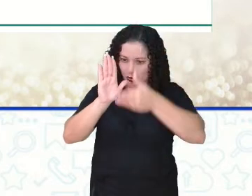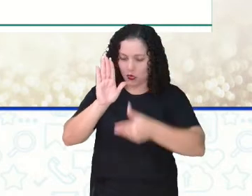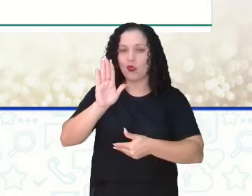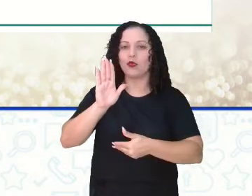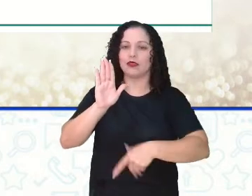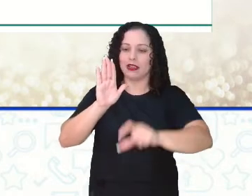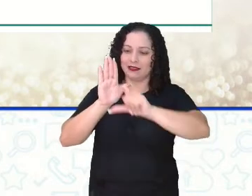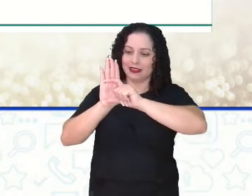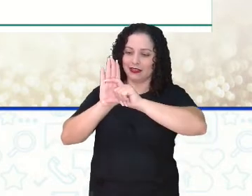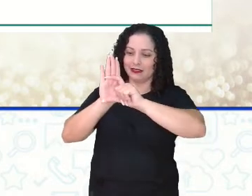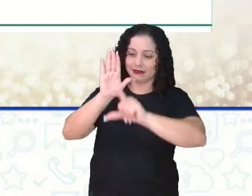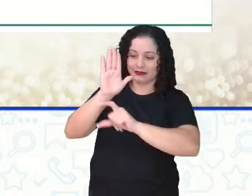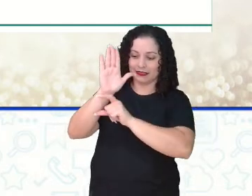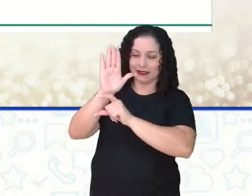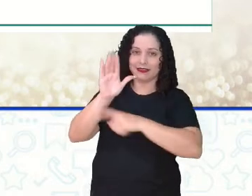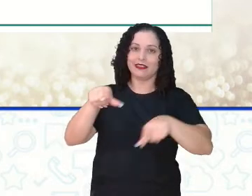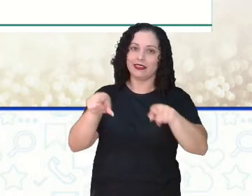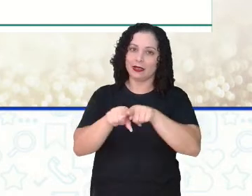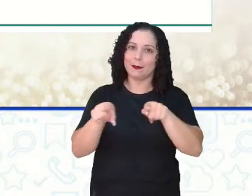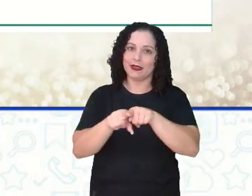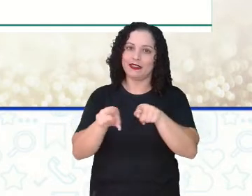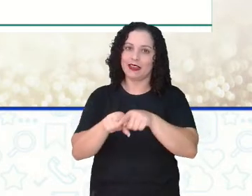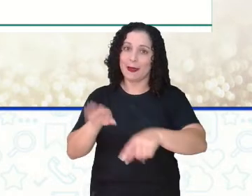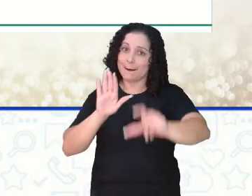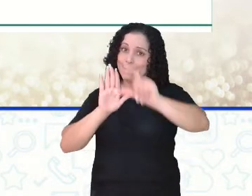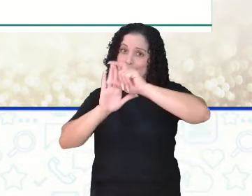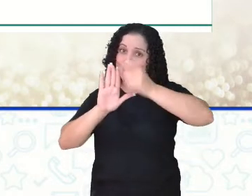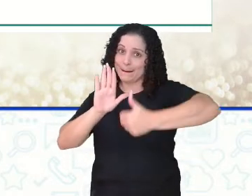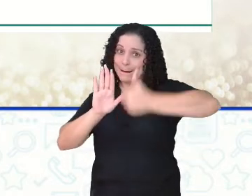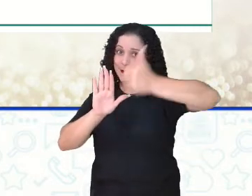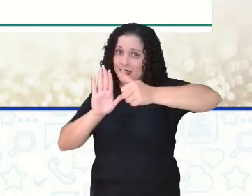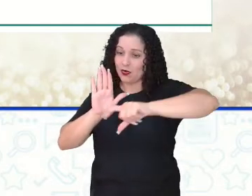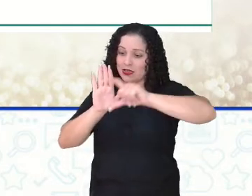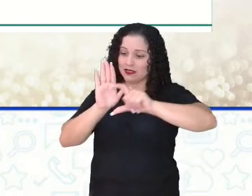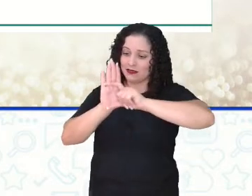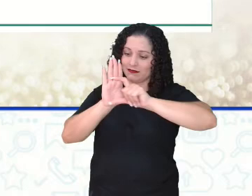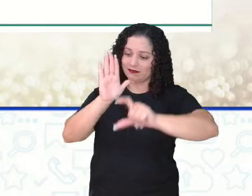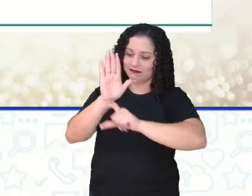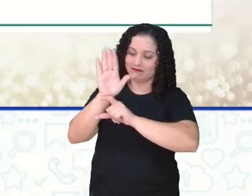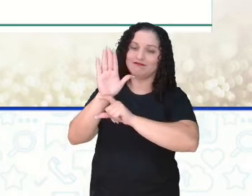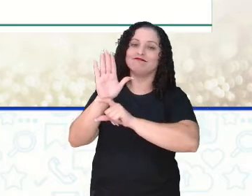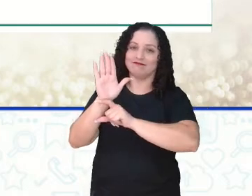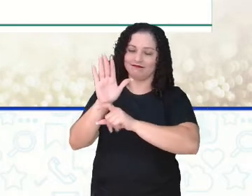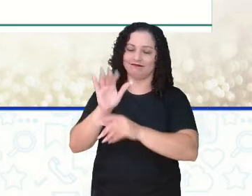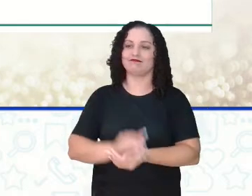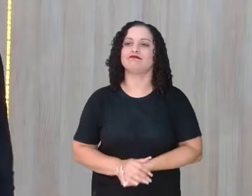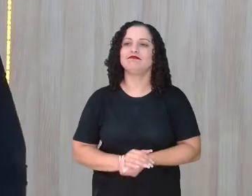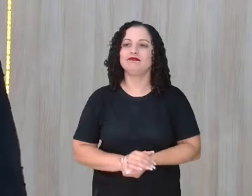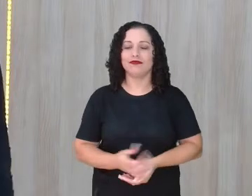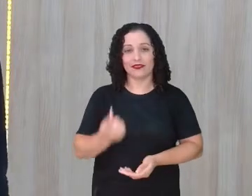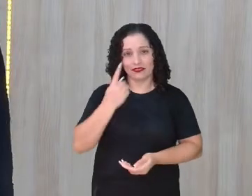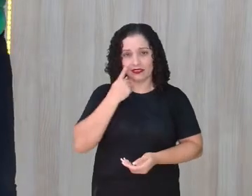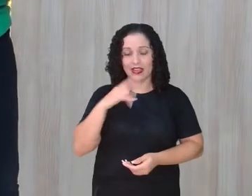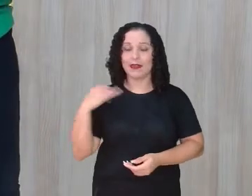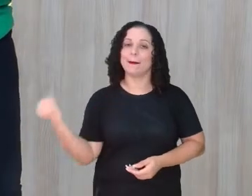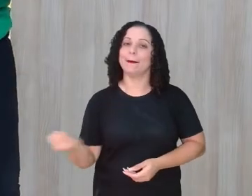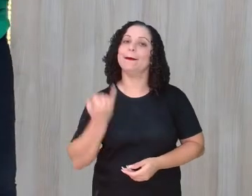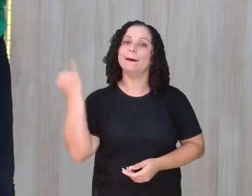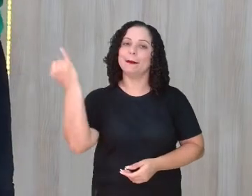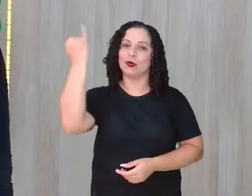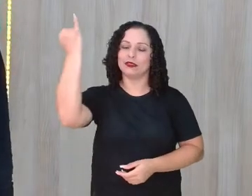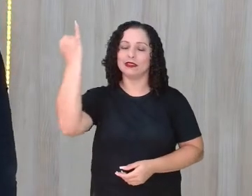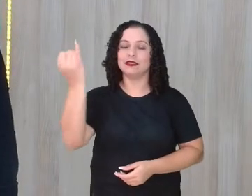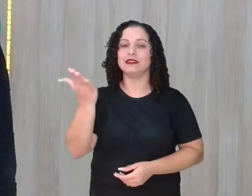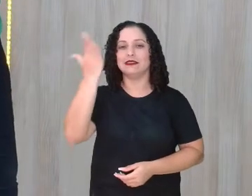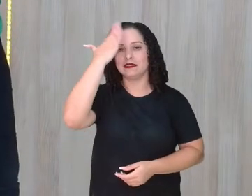outros parágrafos, que aí vai dando números, não é? Para quê? Ó, preste atenção. É muito importante a gente saber que